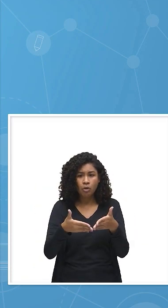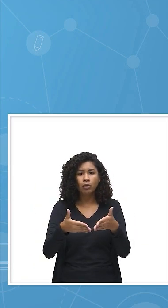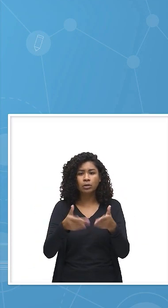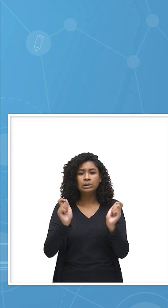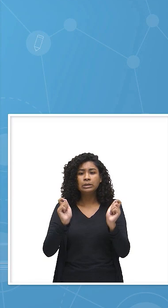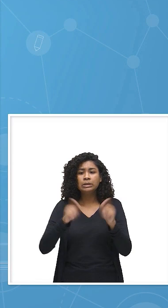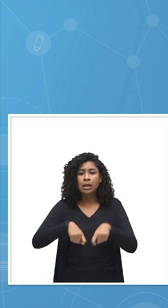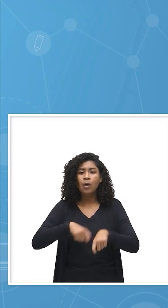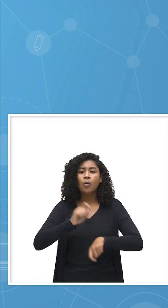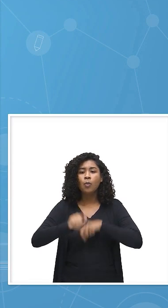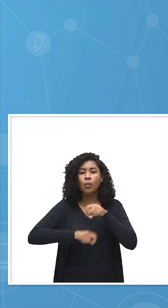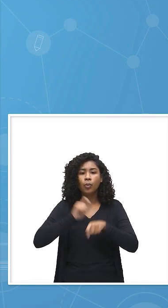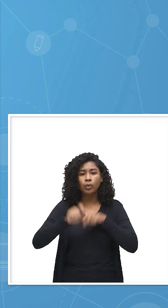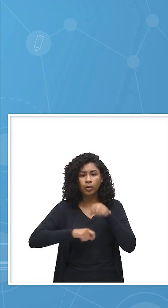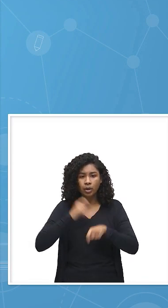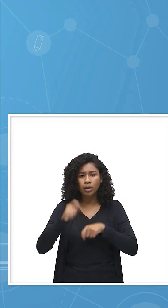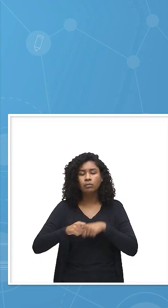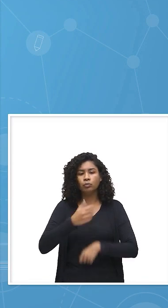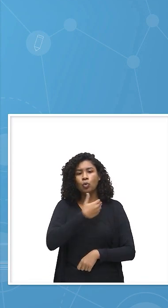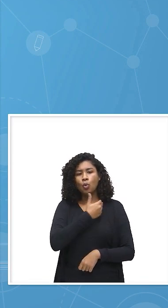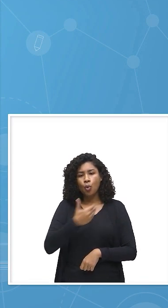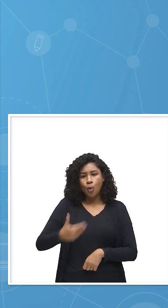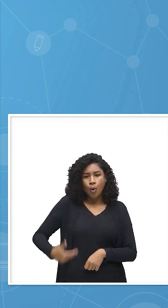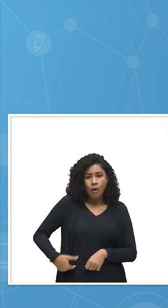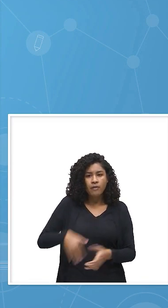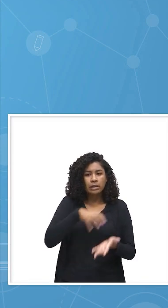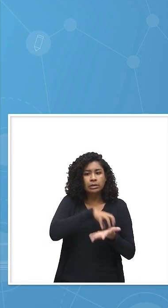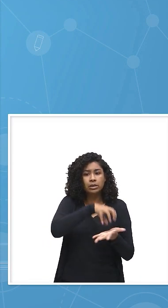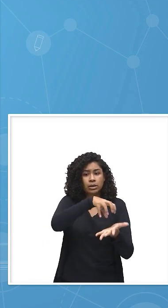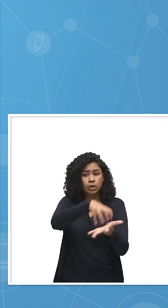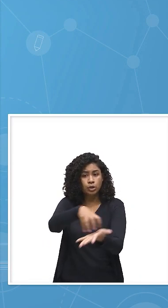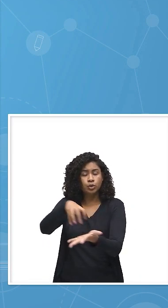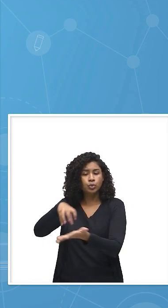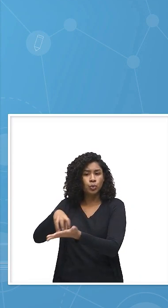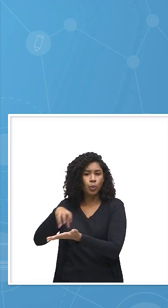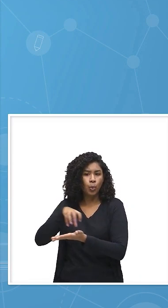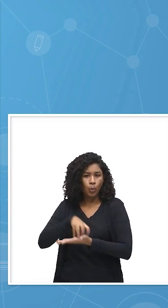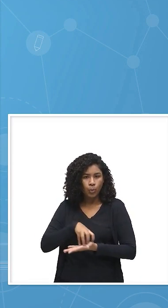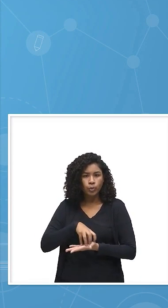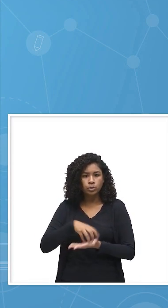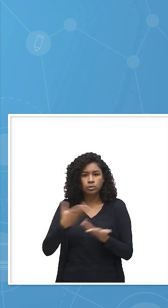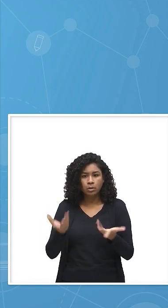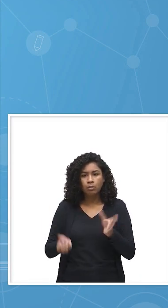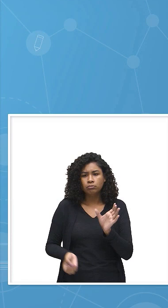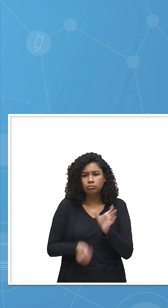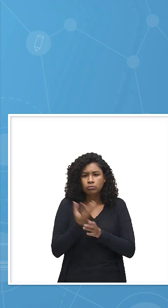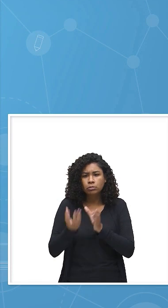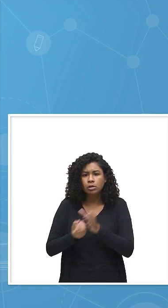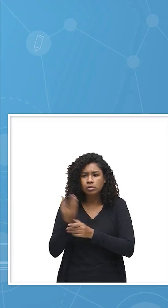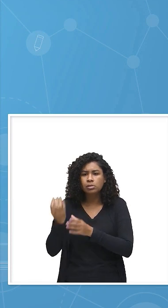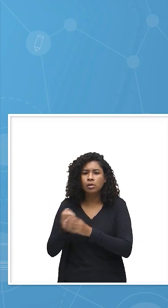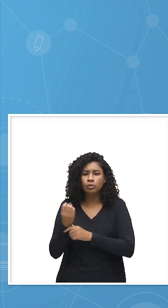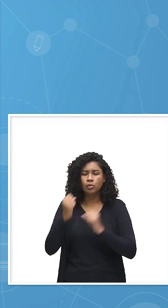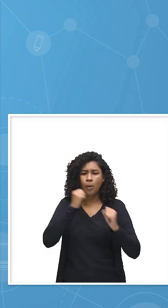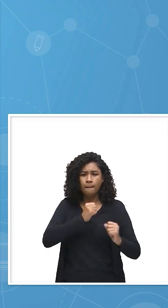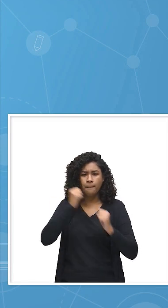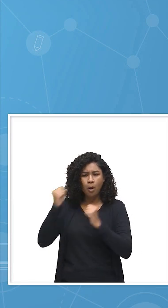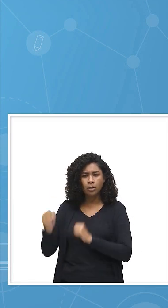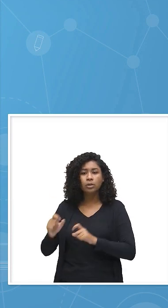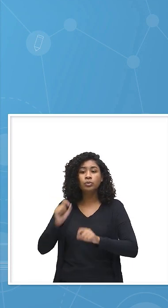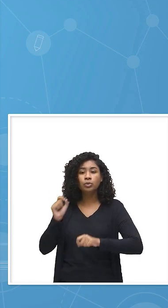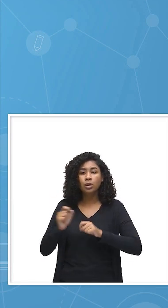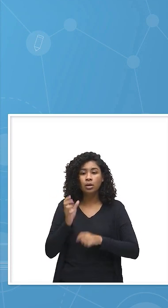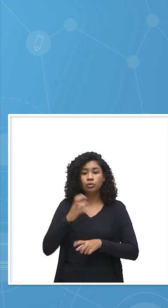poder, né, governar esses grupos, né? A gente vai vendo o surgimento do poder dos reis,